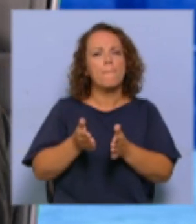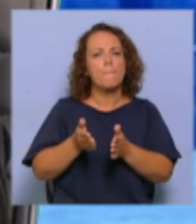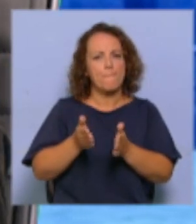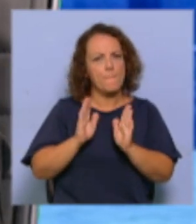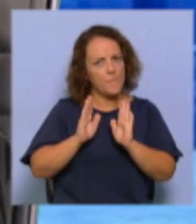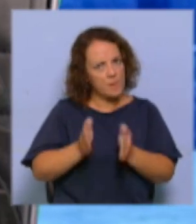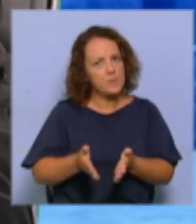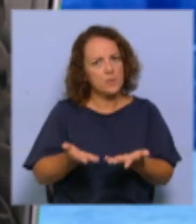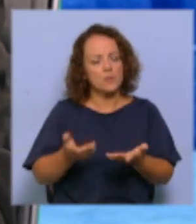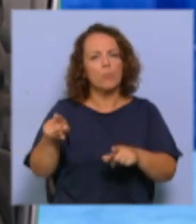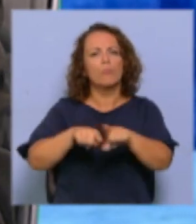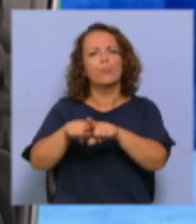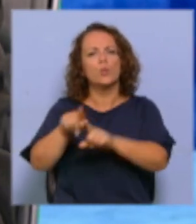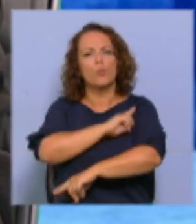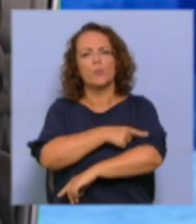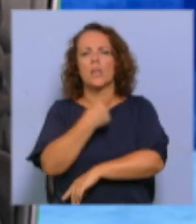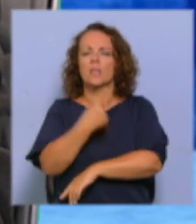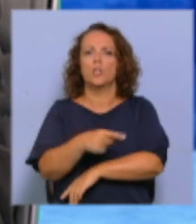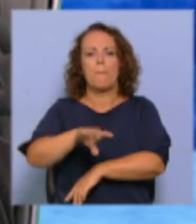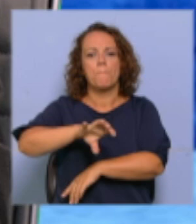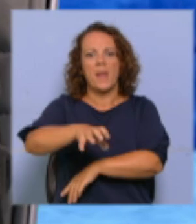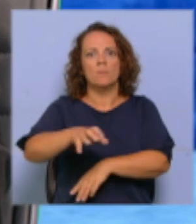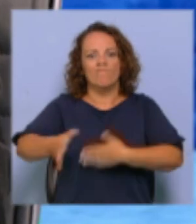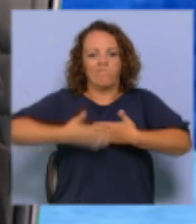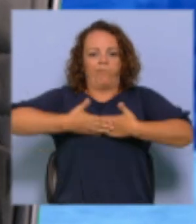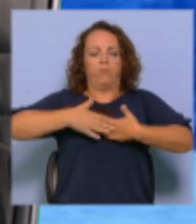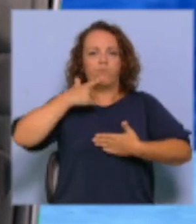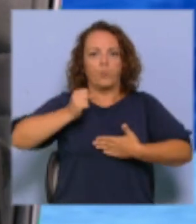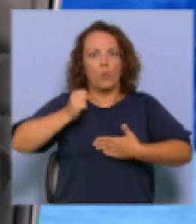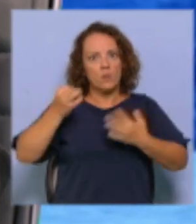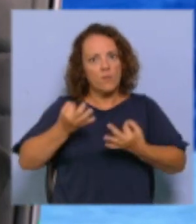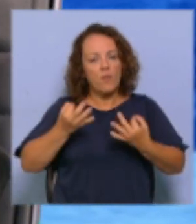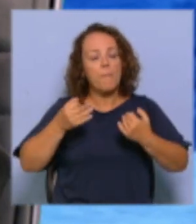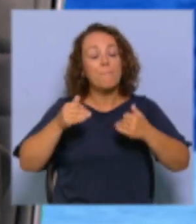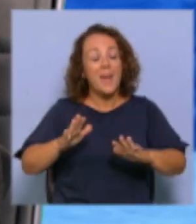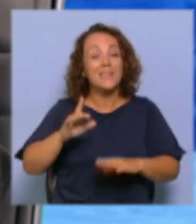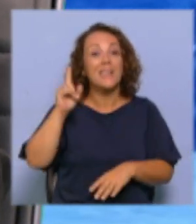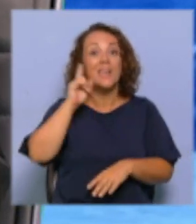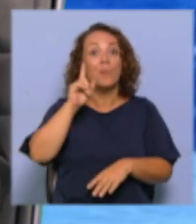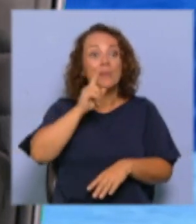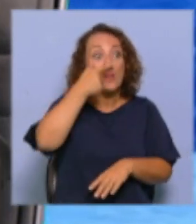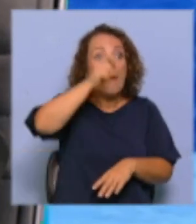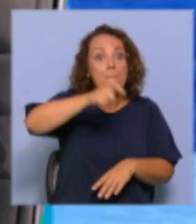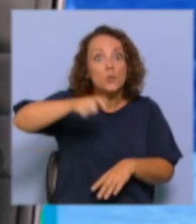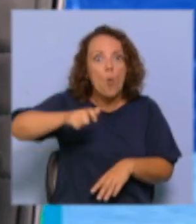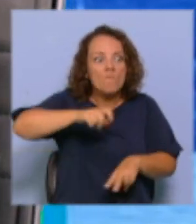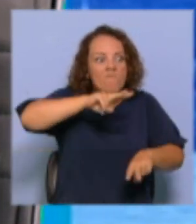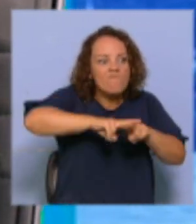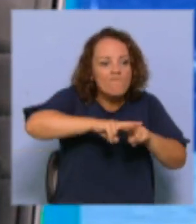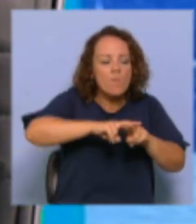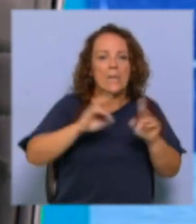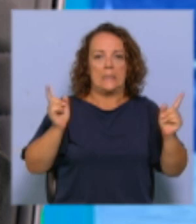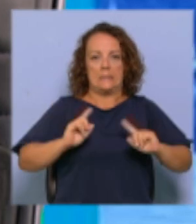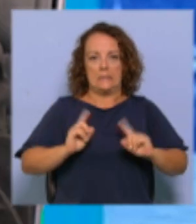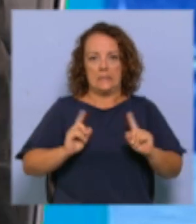os poderes políticos dizem que não podemos confinar o país, mas eu acho que o mais importante é não confinar as pessoas no sentido